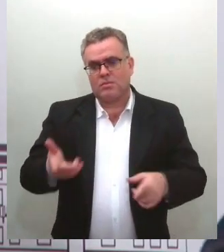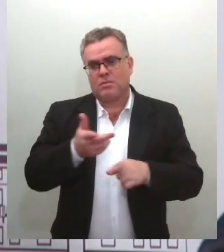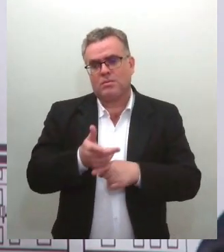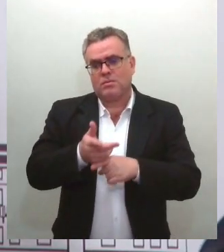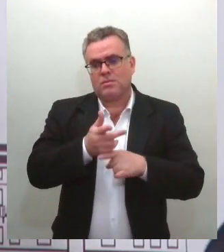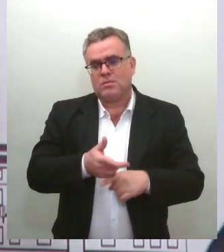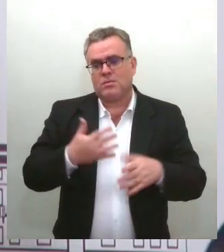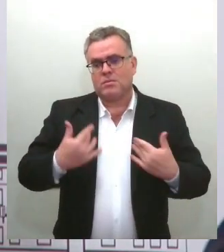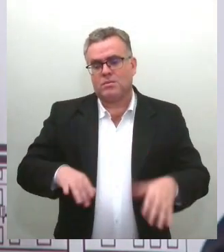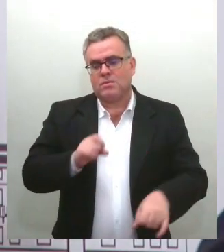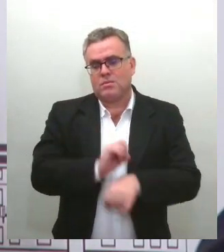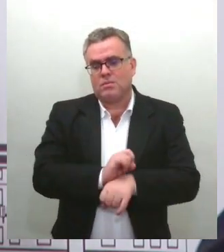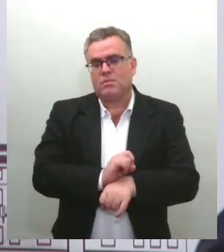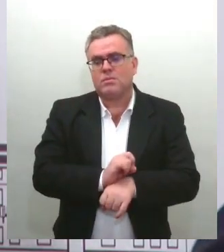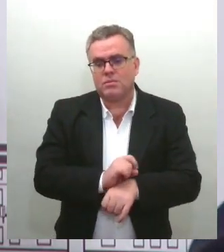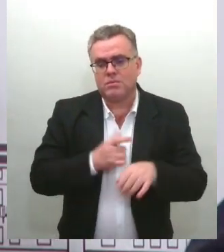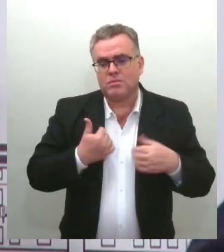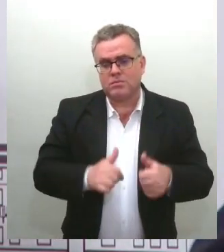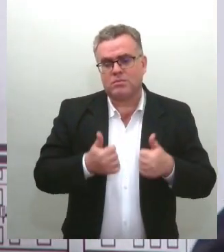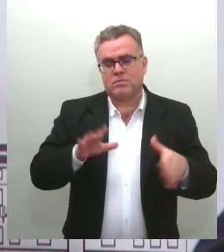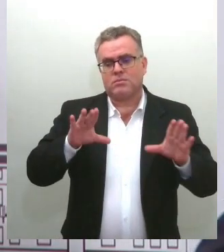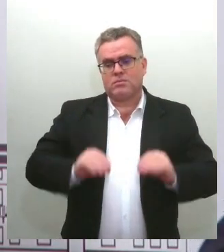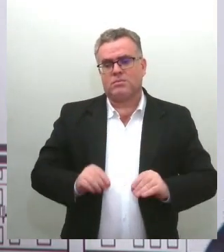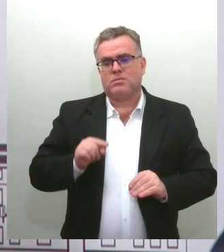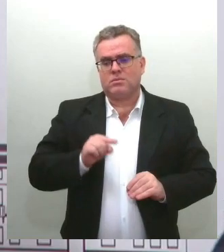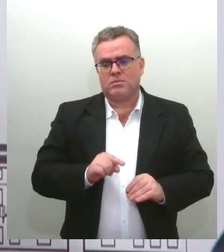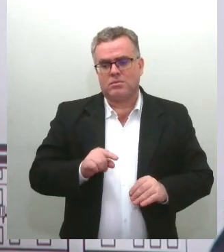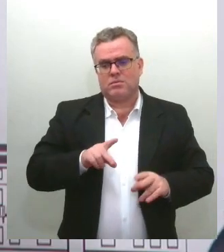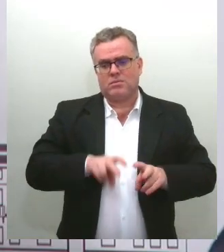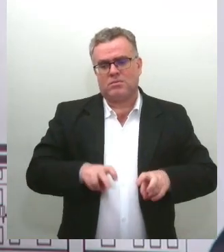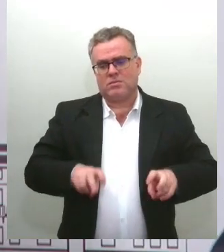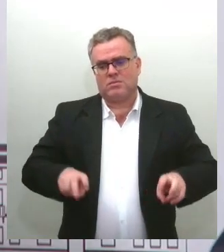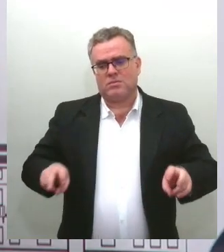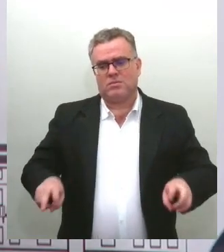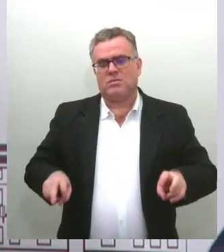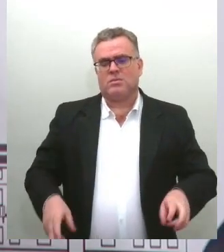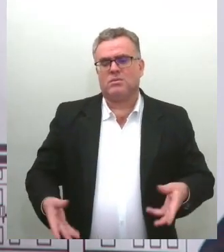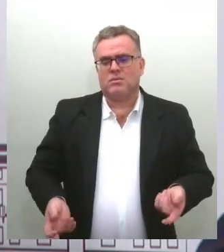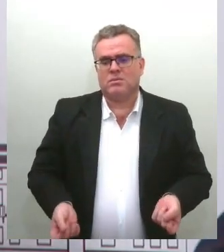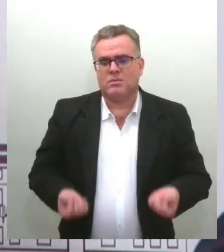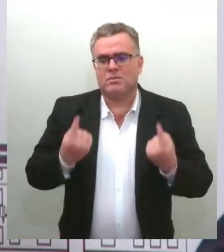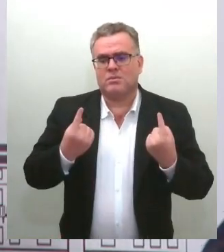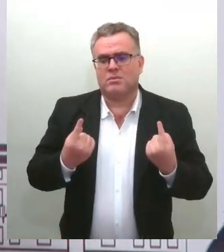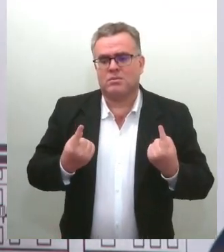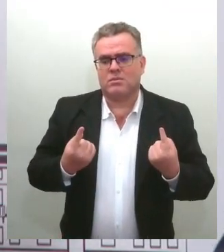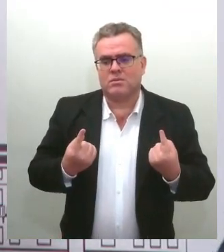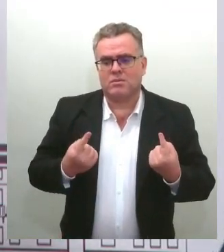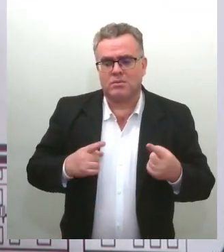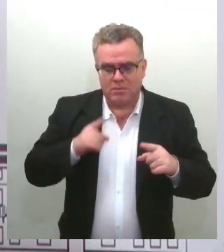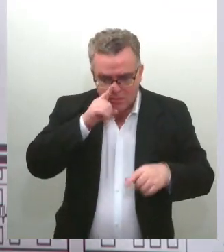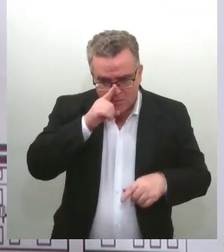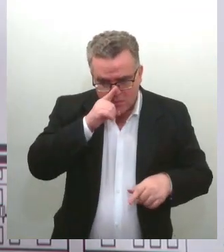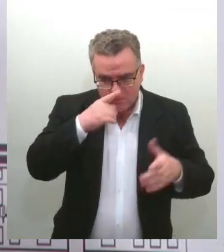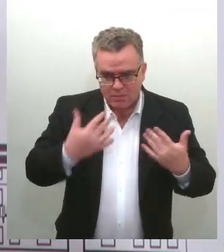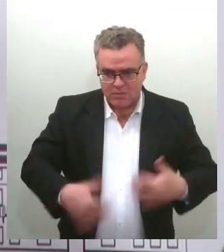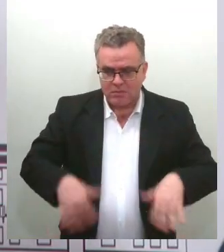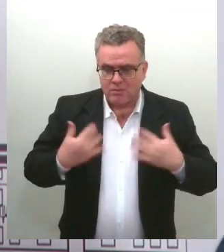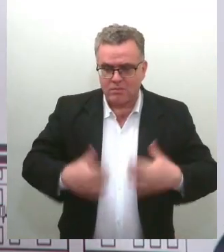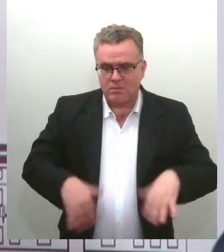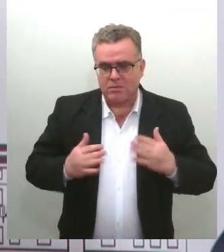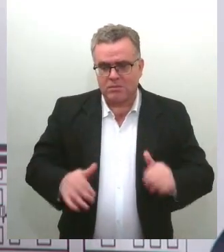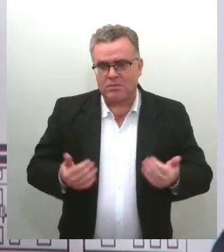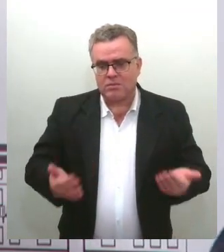noite, sentado no meio fio, né, que é, além de perigoso, né, acaba prejudicando, né, o